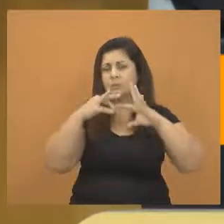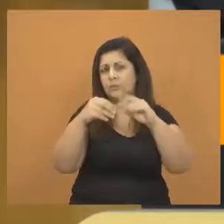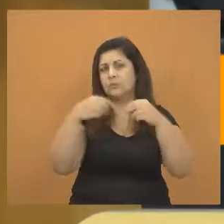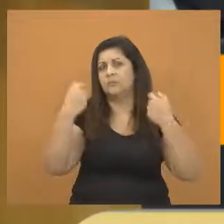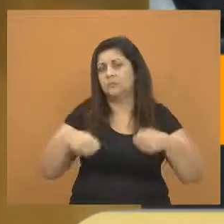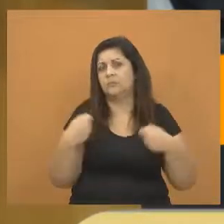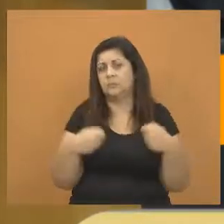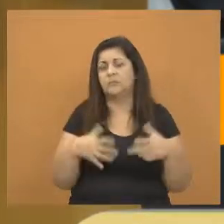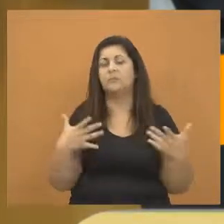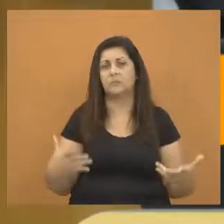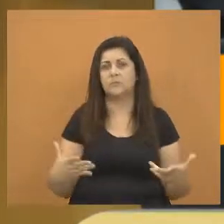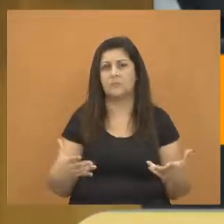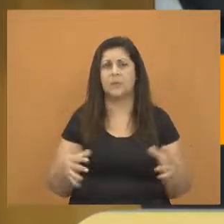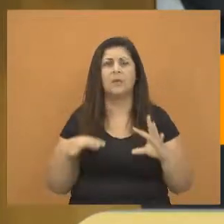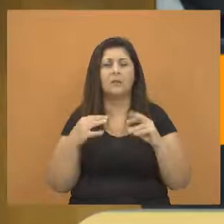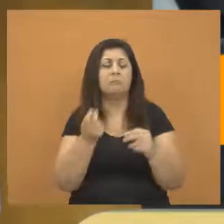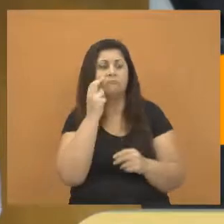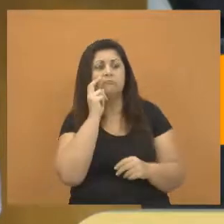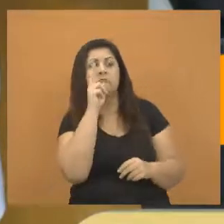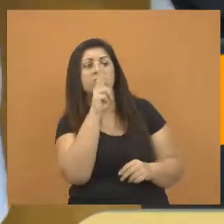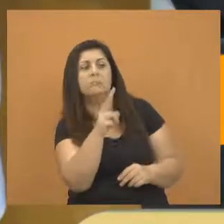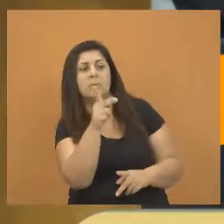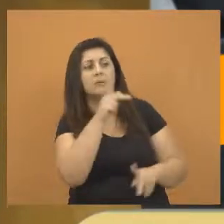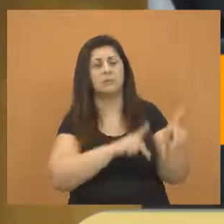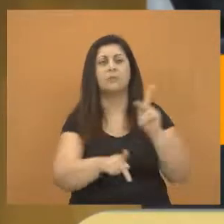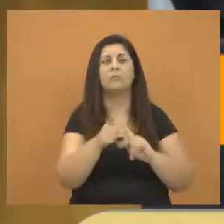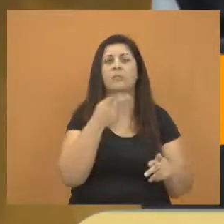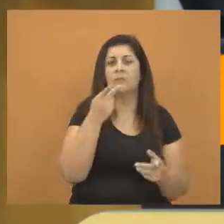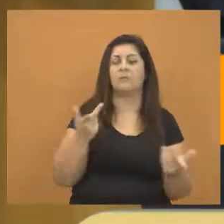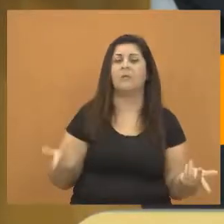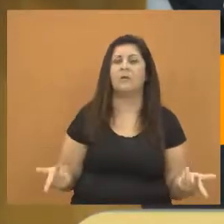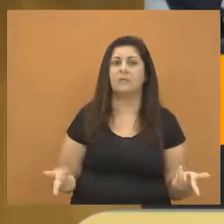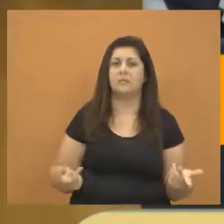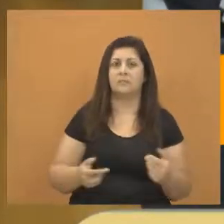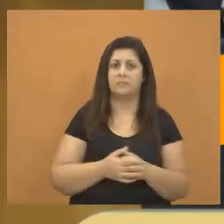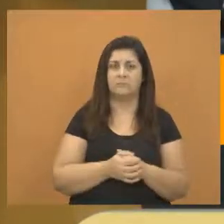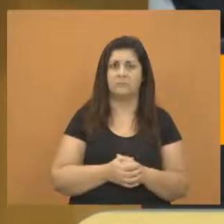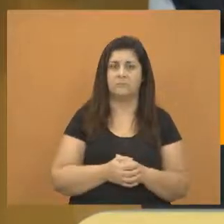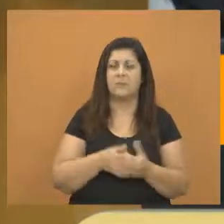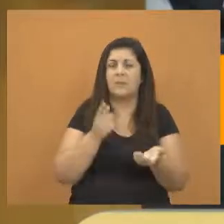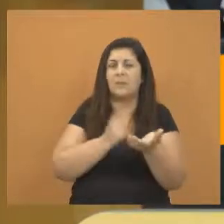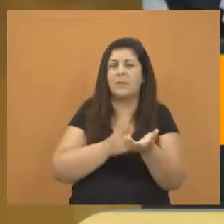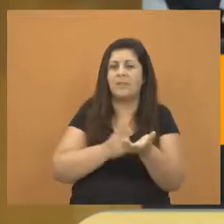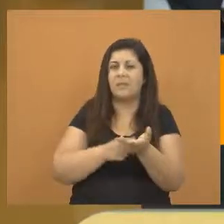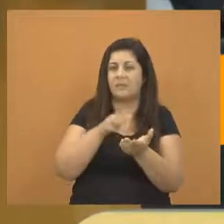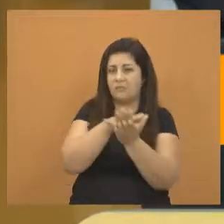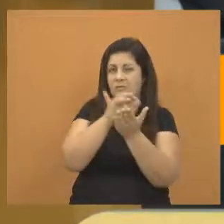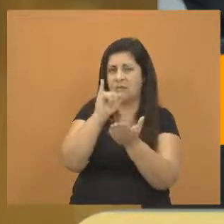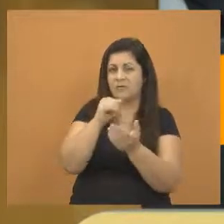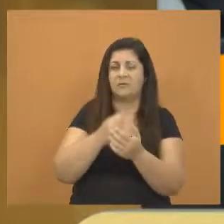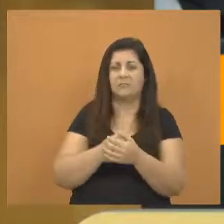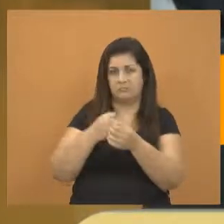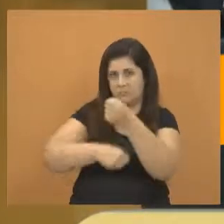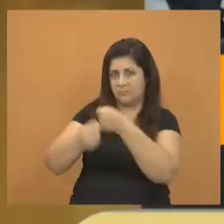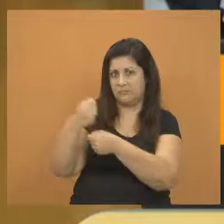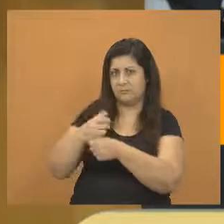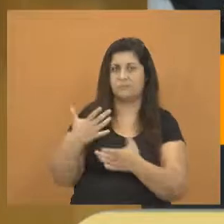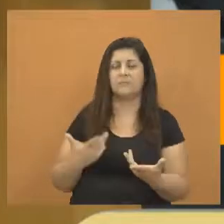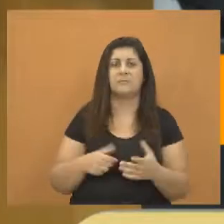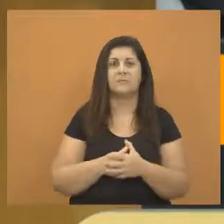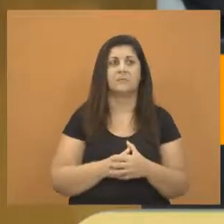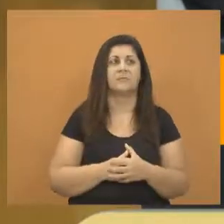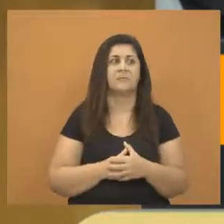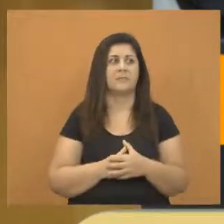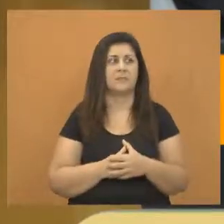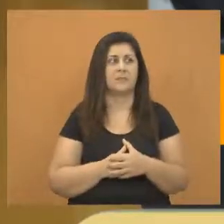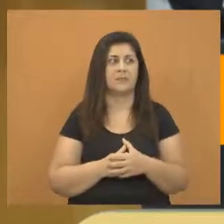foram ouvidas pela população no programa Planeja Jacareí de 2017. Então, nós temos aqui,